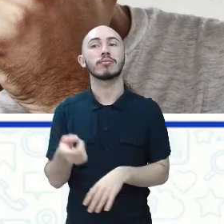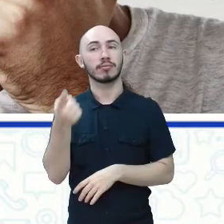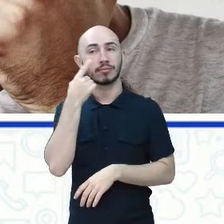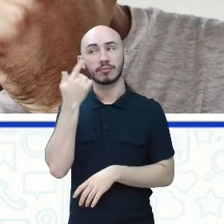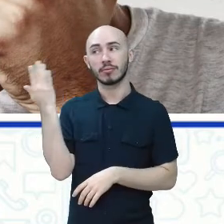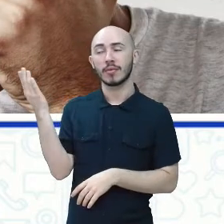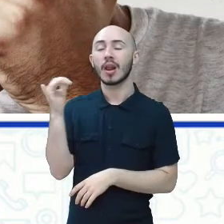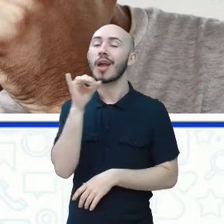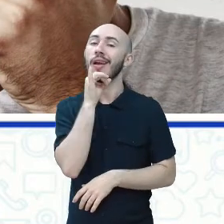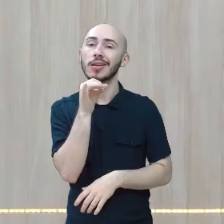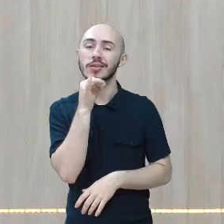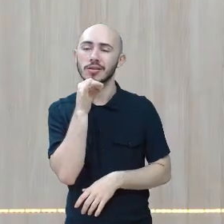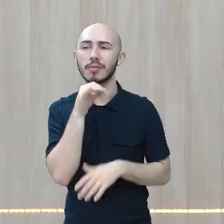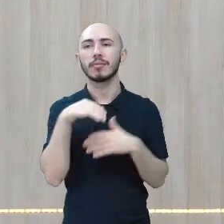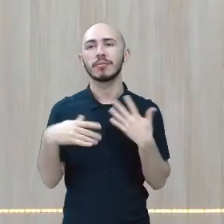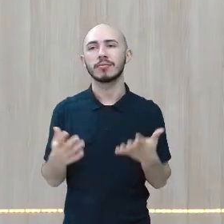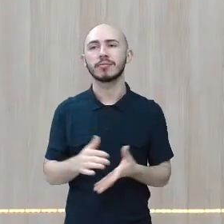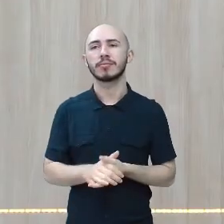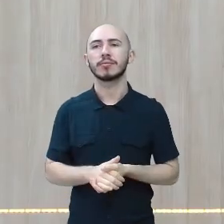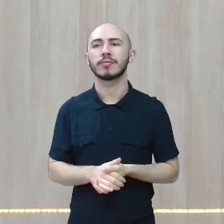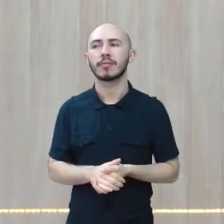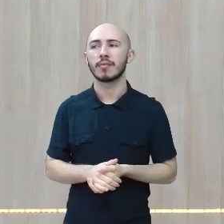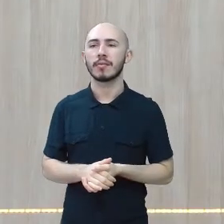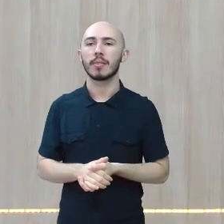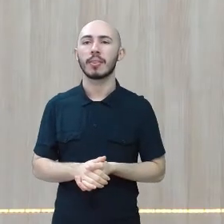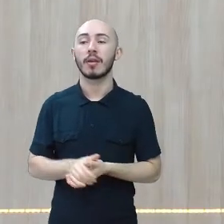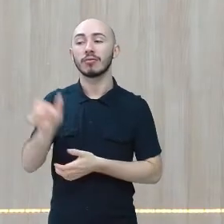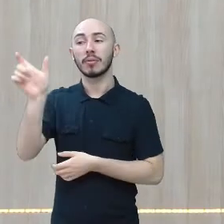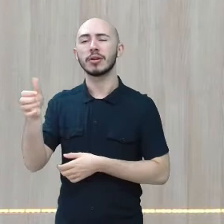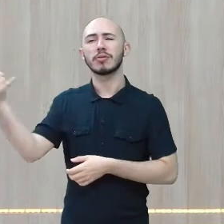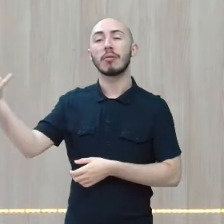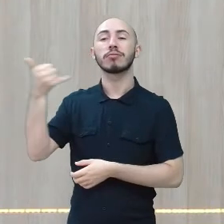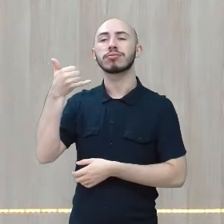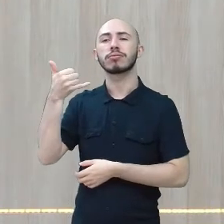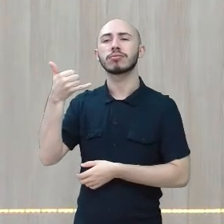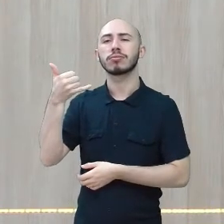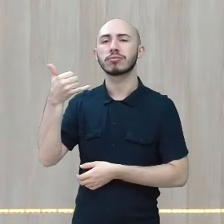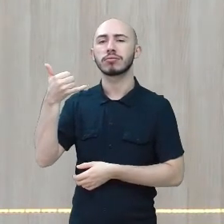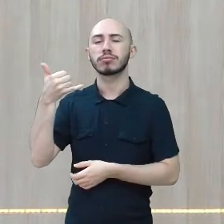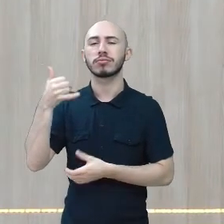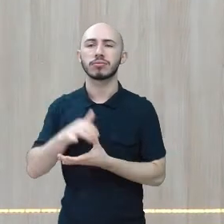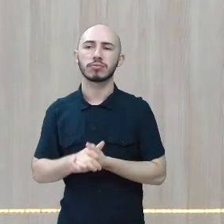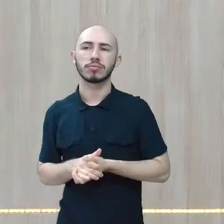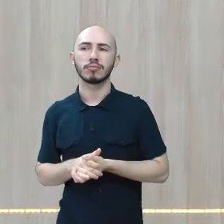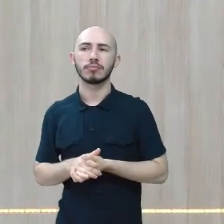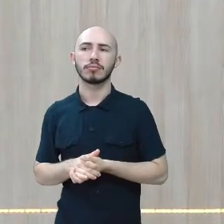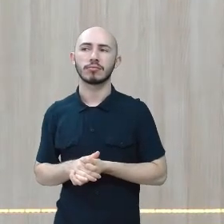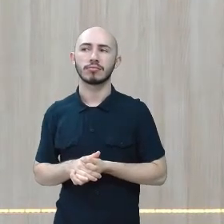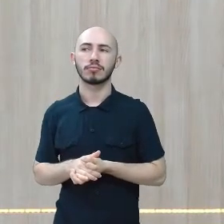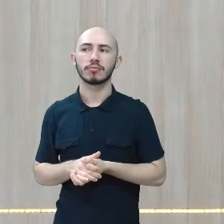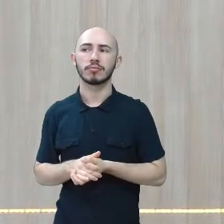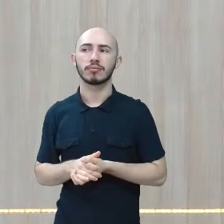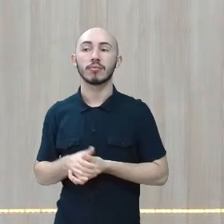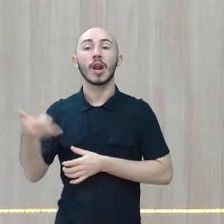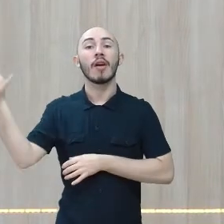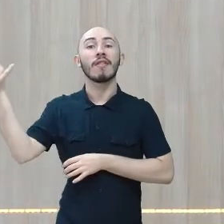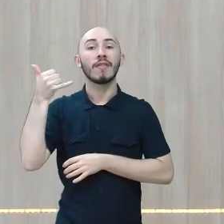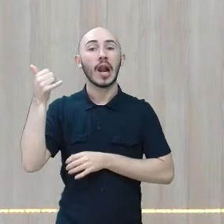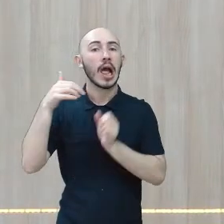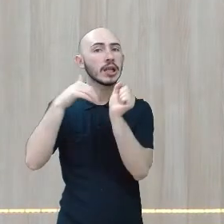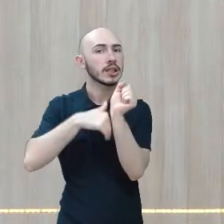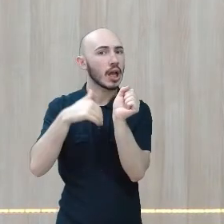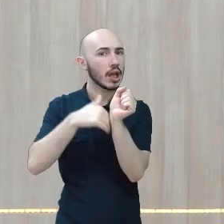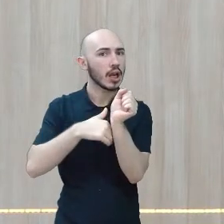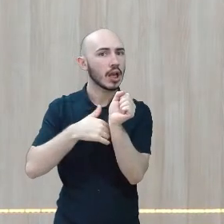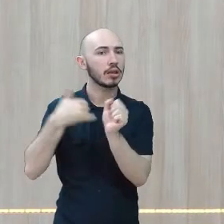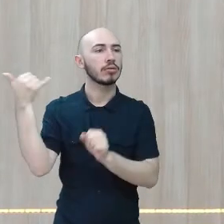quando alguém chega para a gente e diz assim, ó, vou te falar algo, mas você não pode falar para